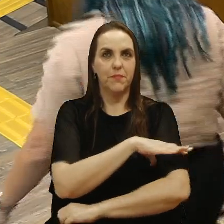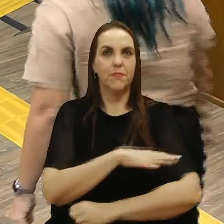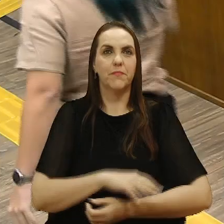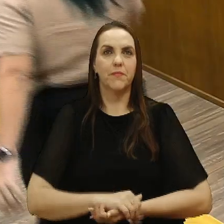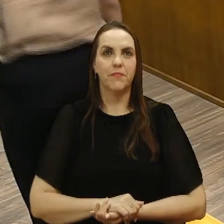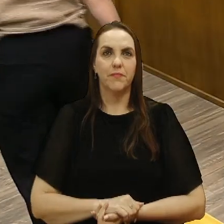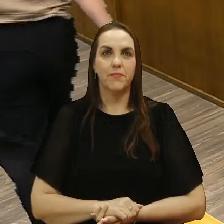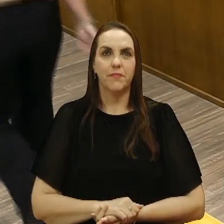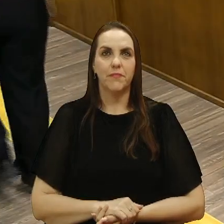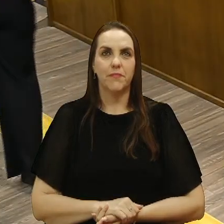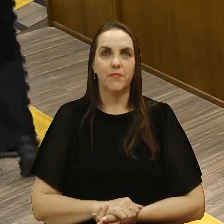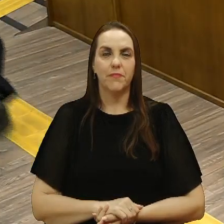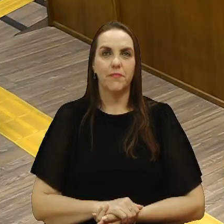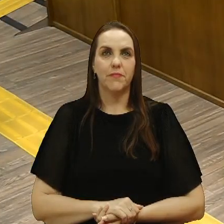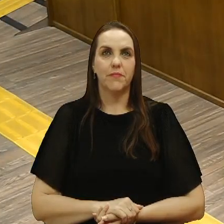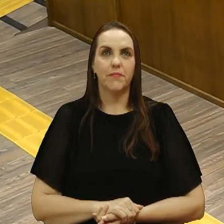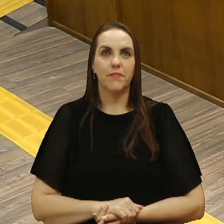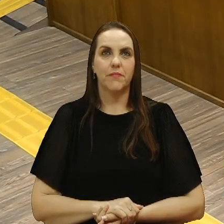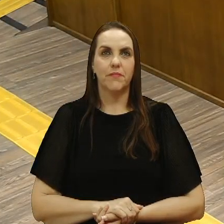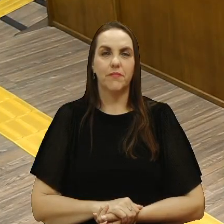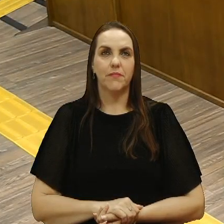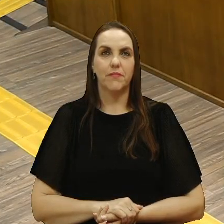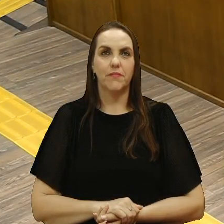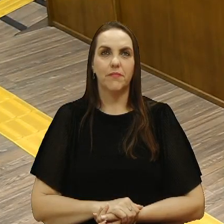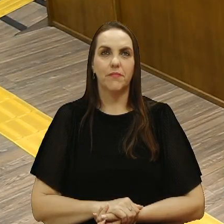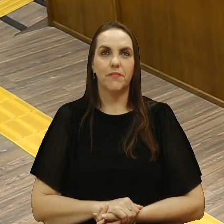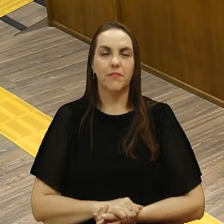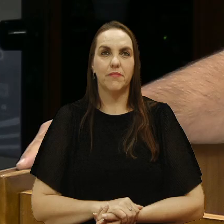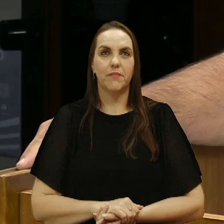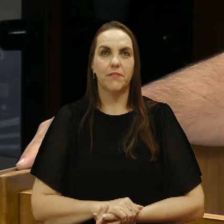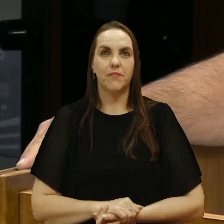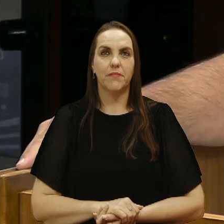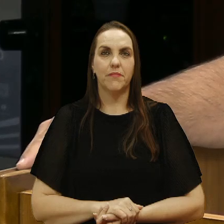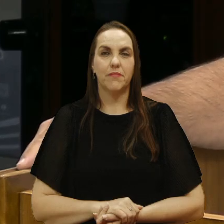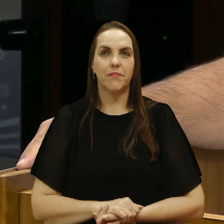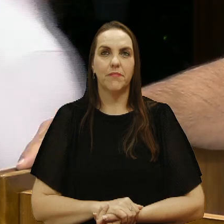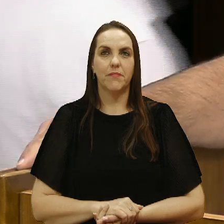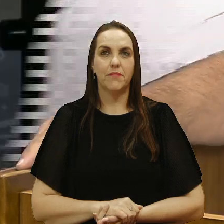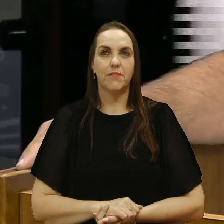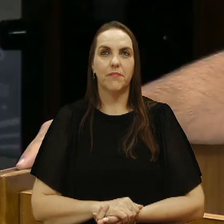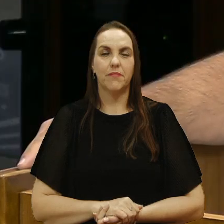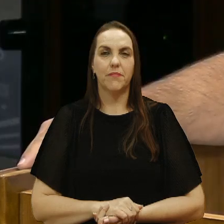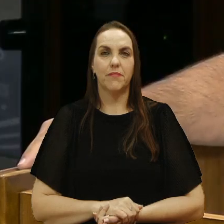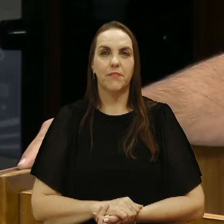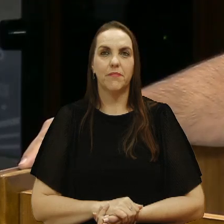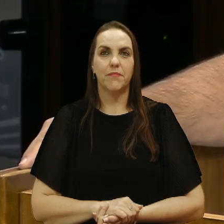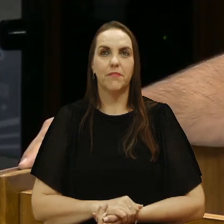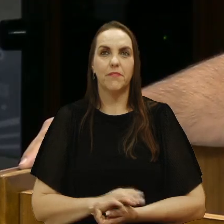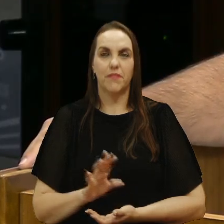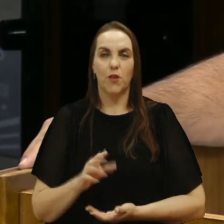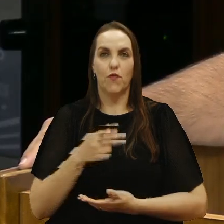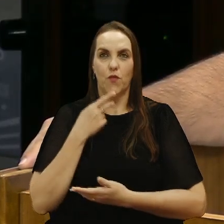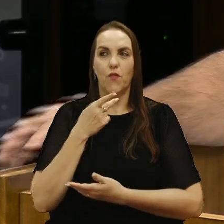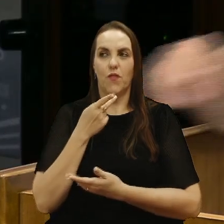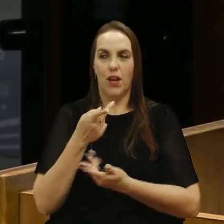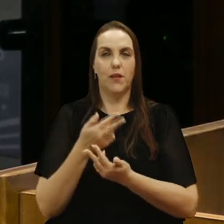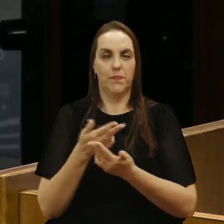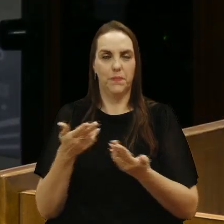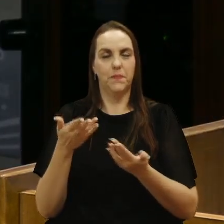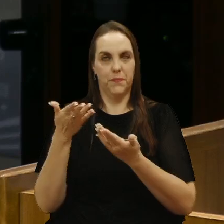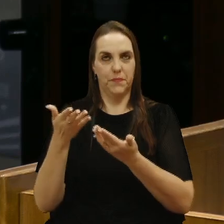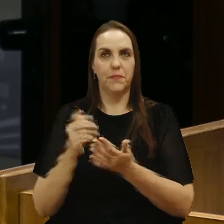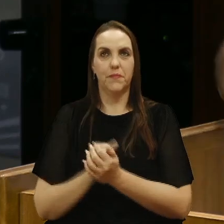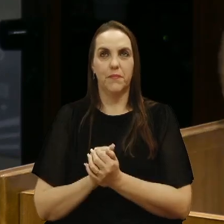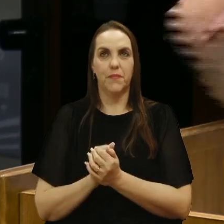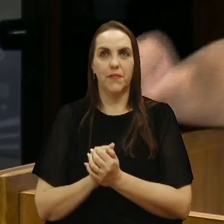Bom, eu vou proferir minhas palavras aqui, nobres colegas, se me permitirem. Obrigado.